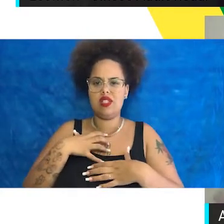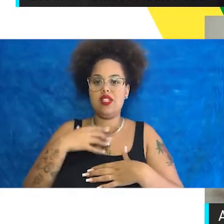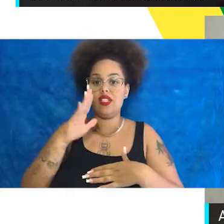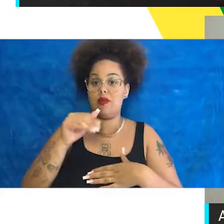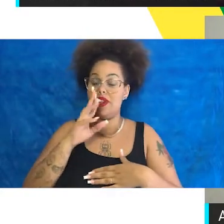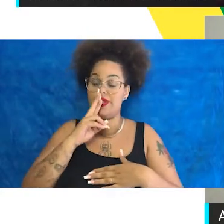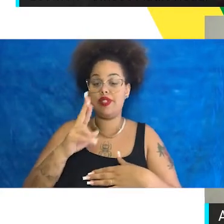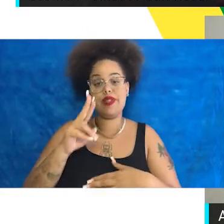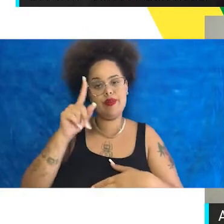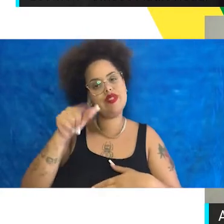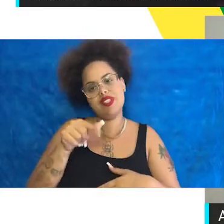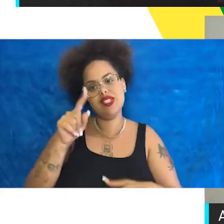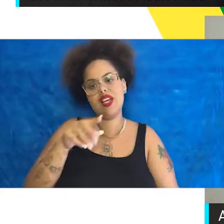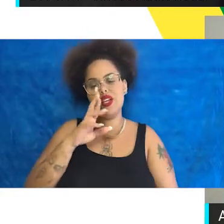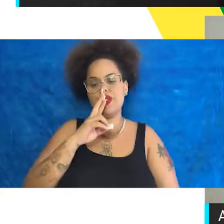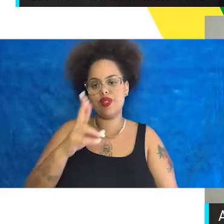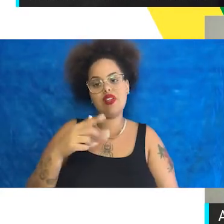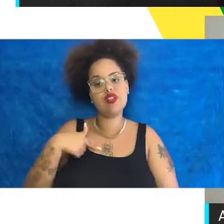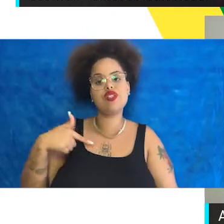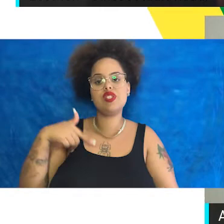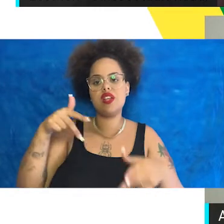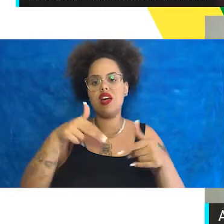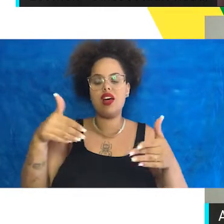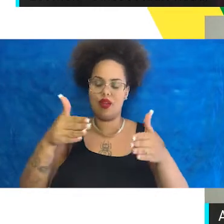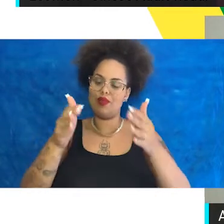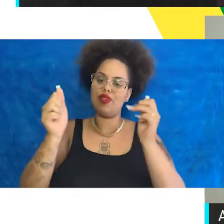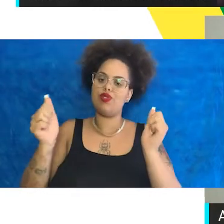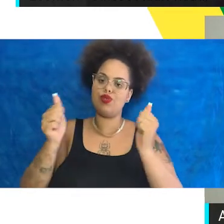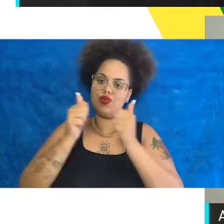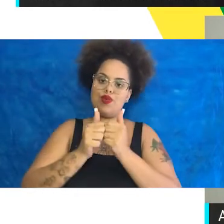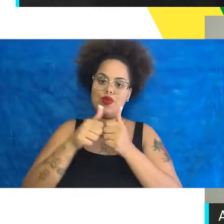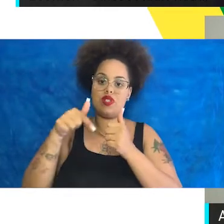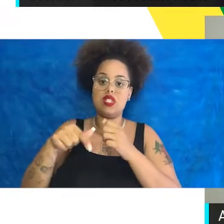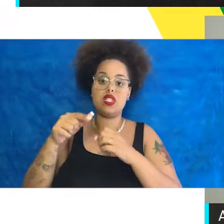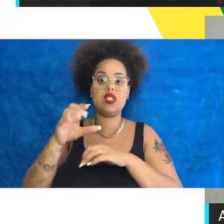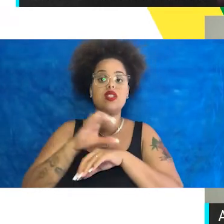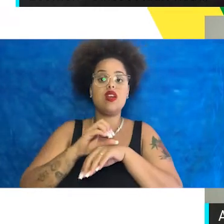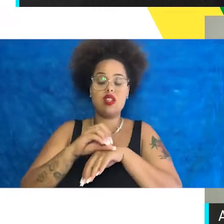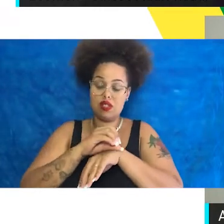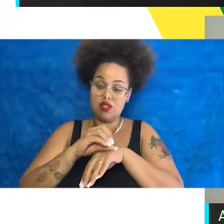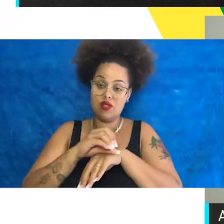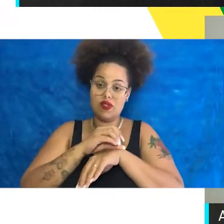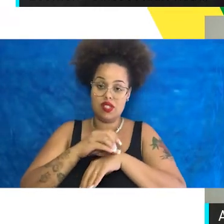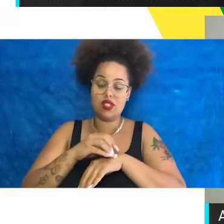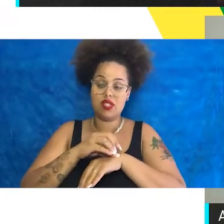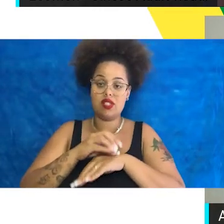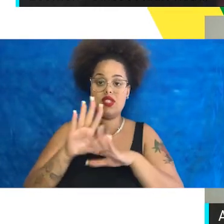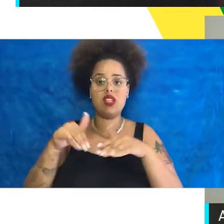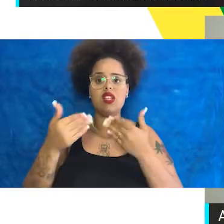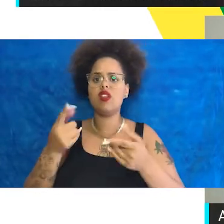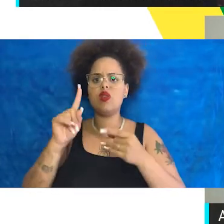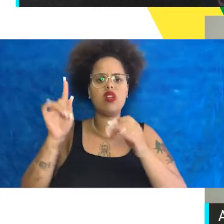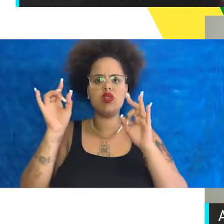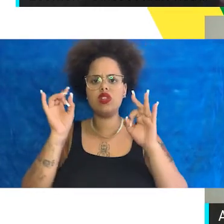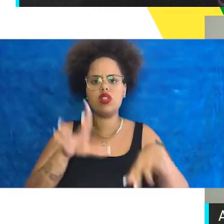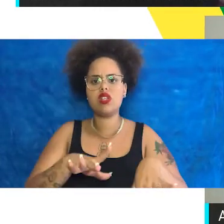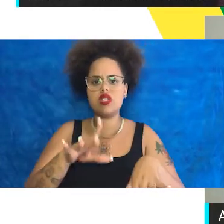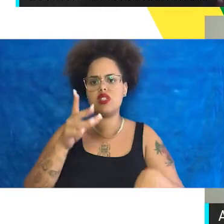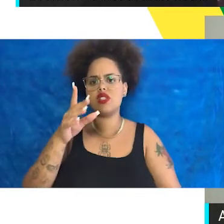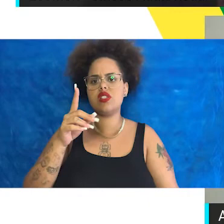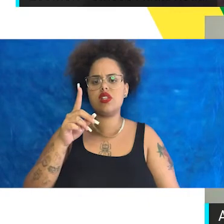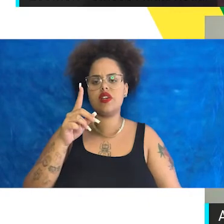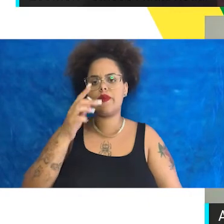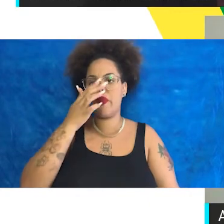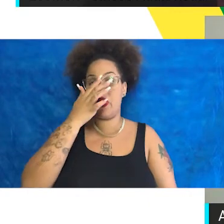mas é isso, né? O resultado dessa nossa caminhada juntos, desse ciclo de oficinas, né? Então não deixem realmente assim